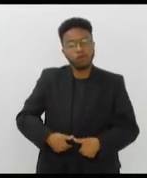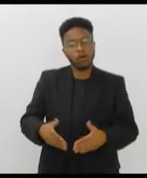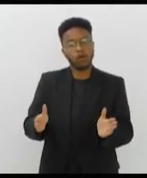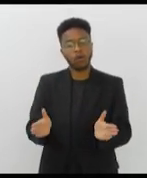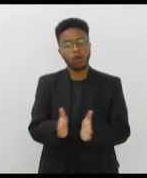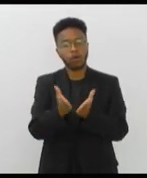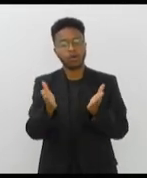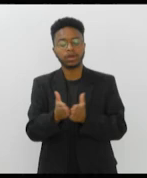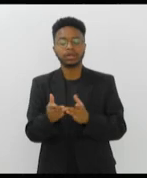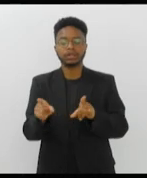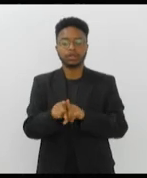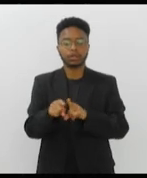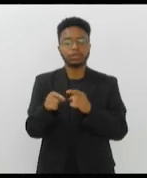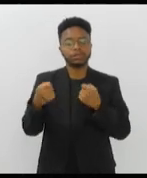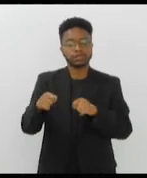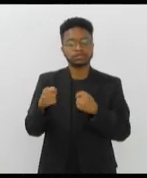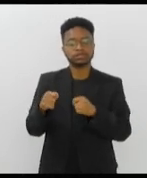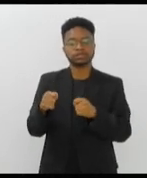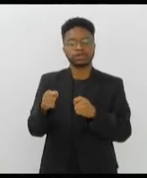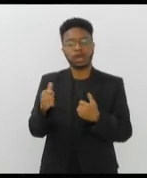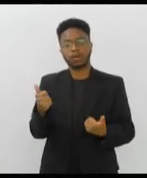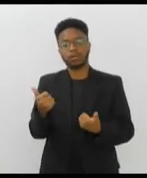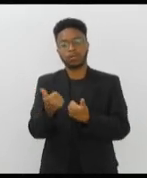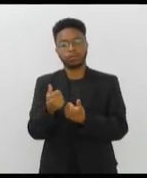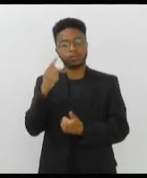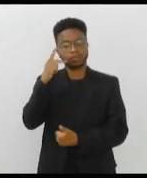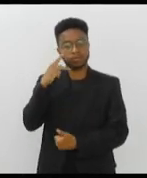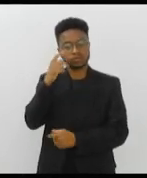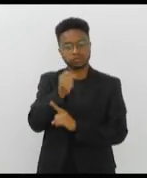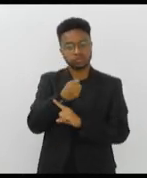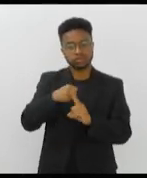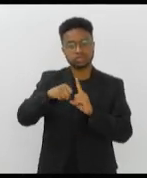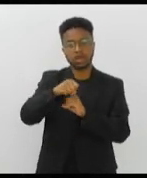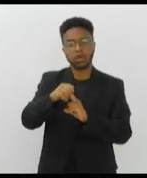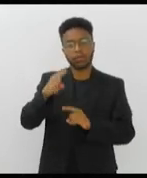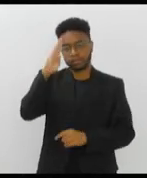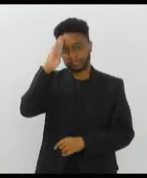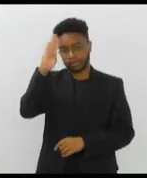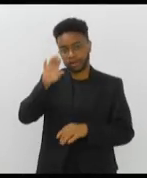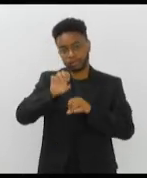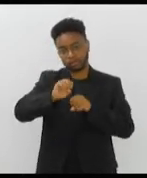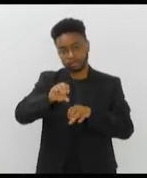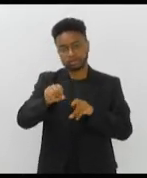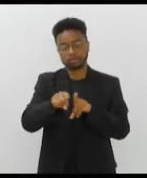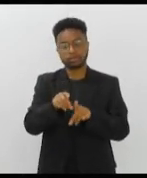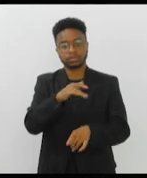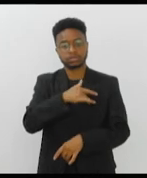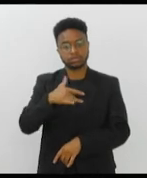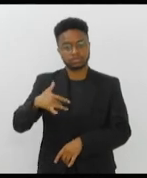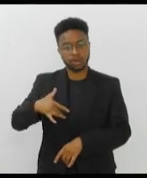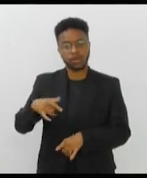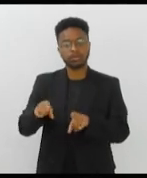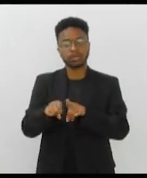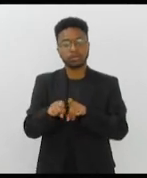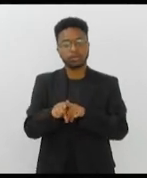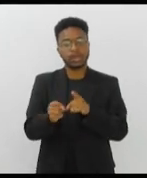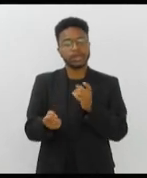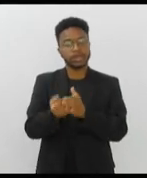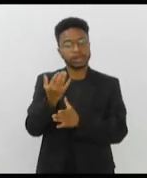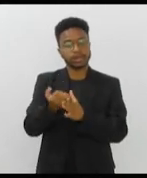se dar às políticas sociais, principalmente educação e saúde, a geração do emprego e